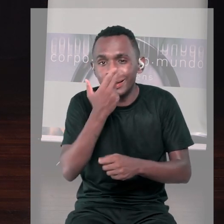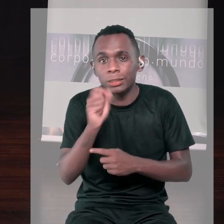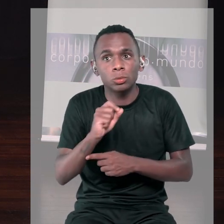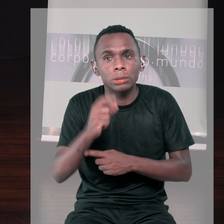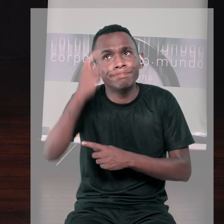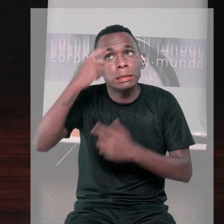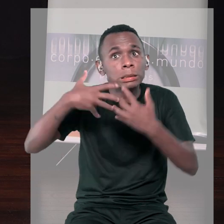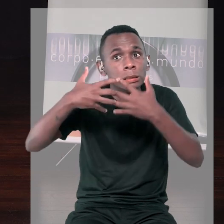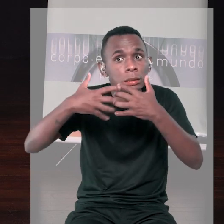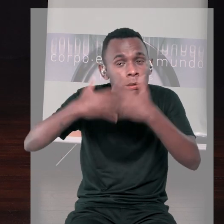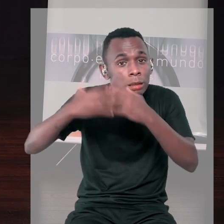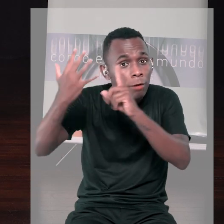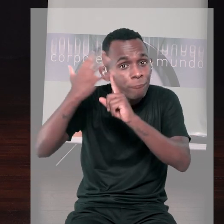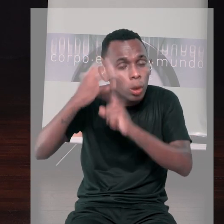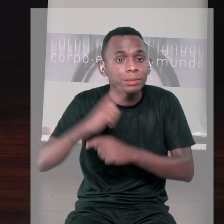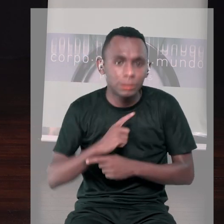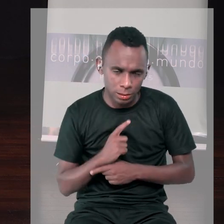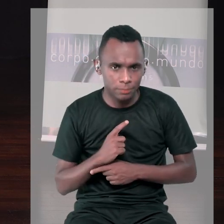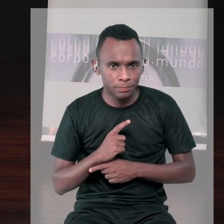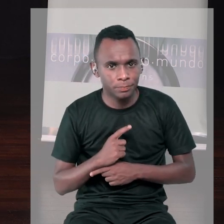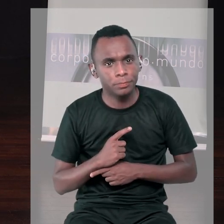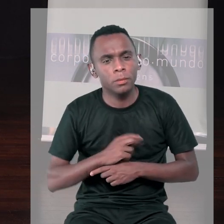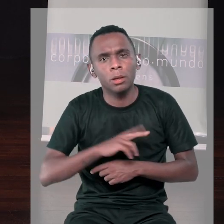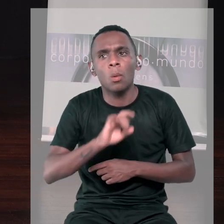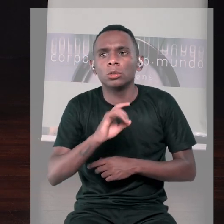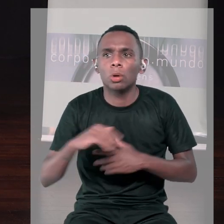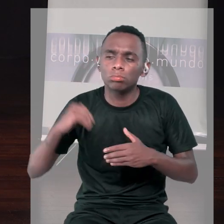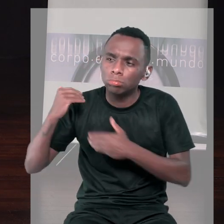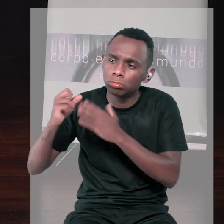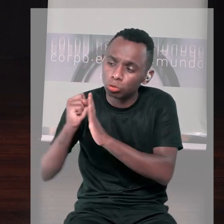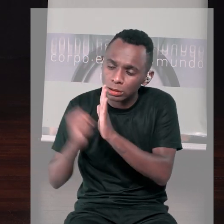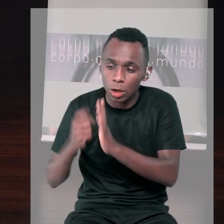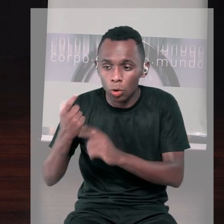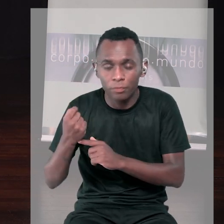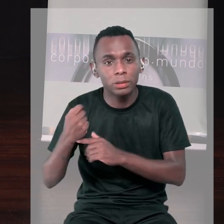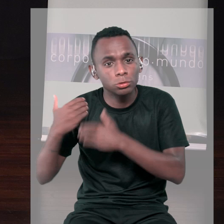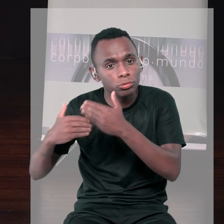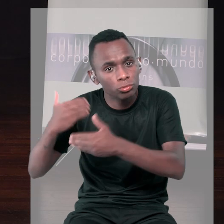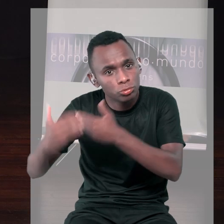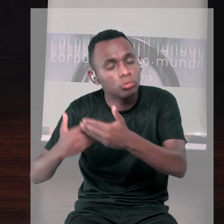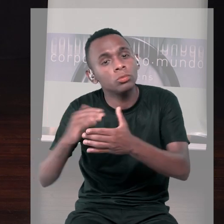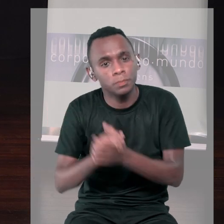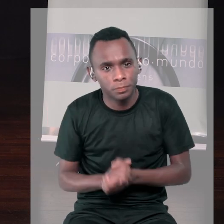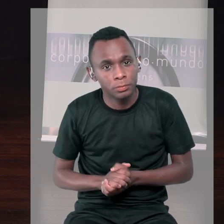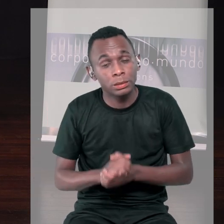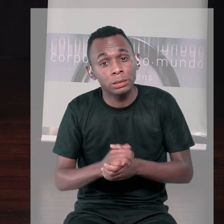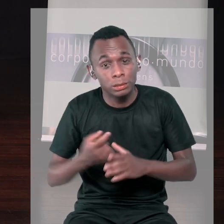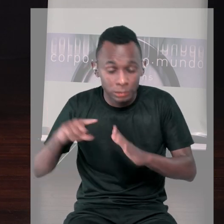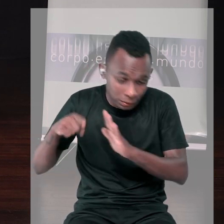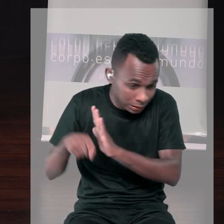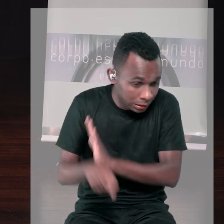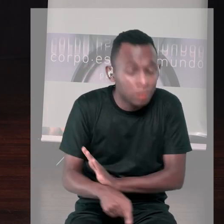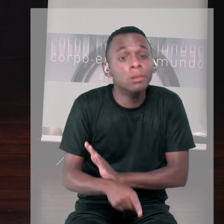cabeças, né? Não só ao longo do século XX, só para rememorar a Guerra Civil Espanhola, de tão graves consequências, né,